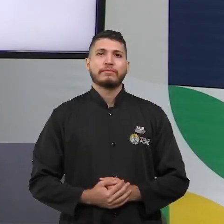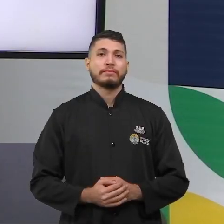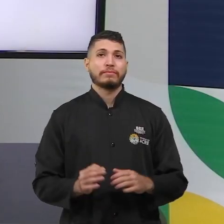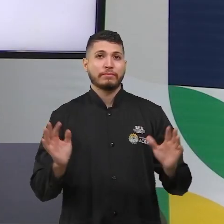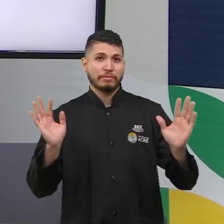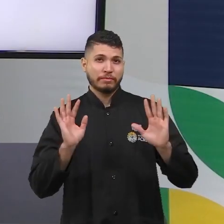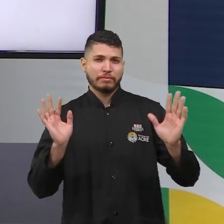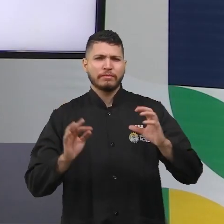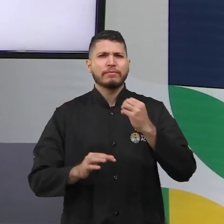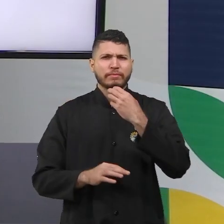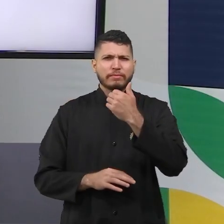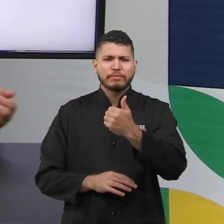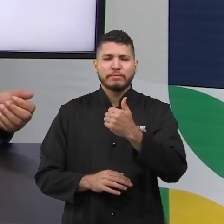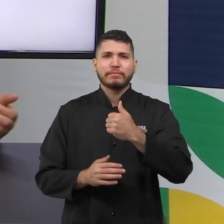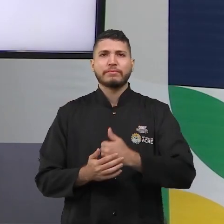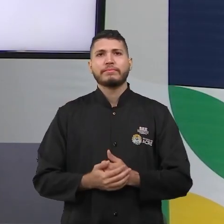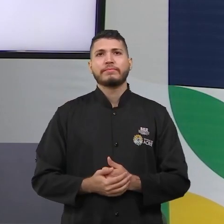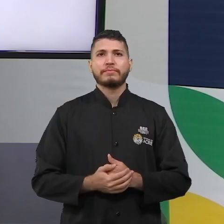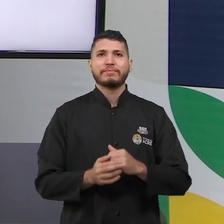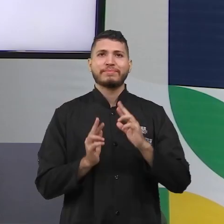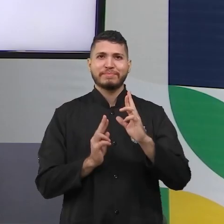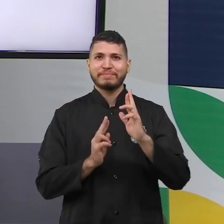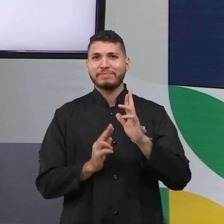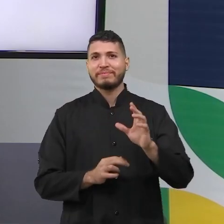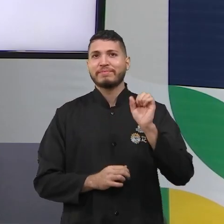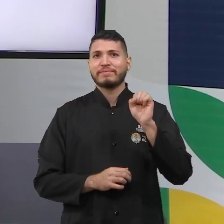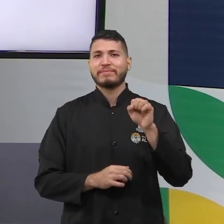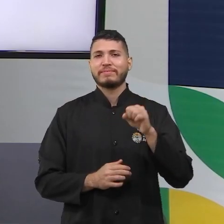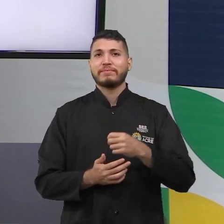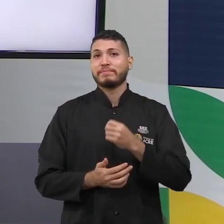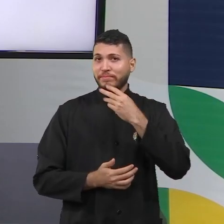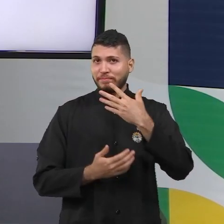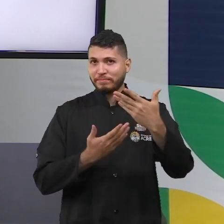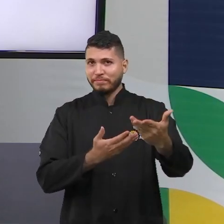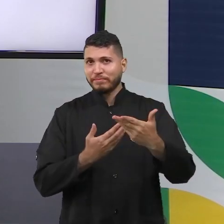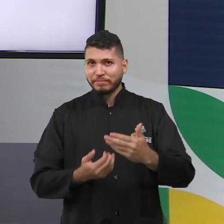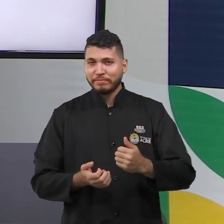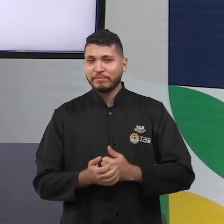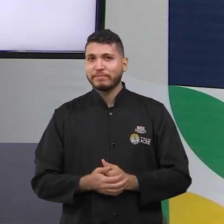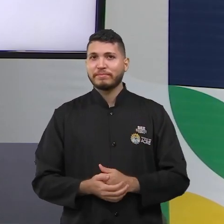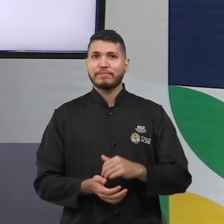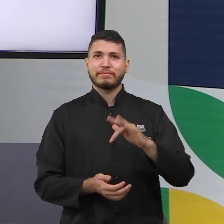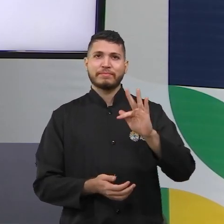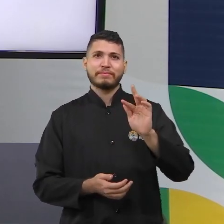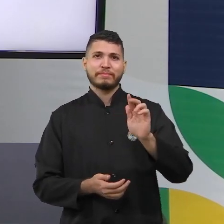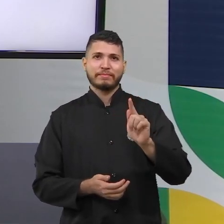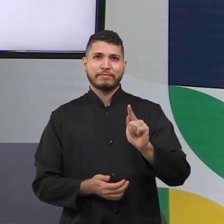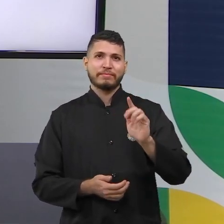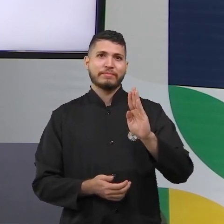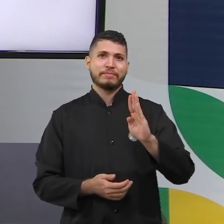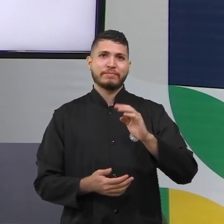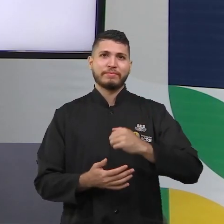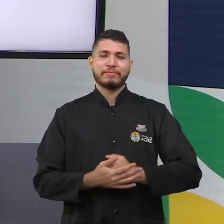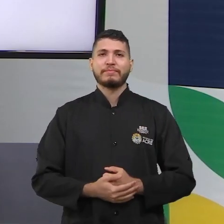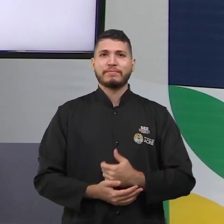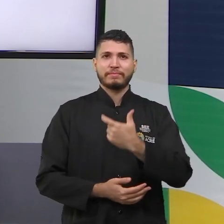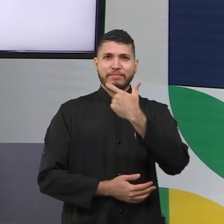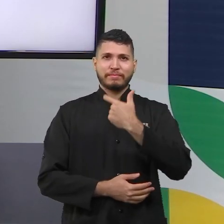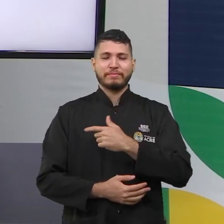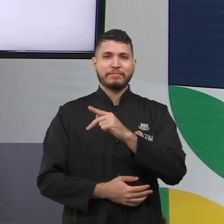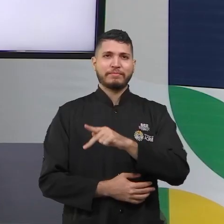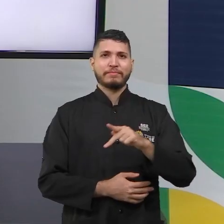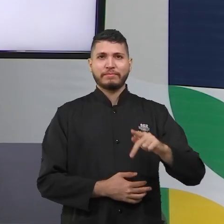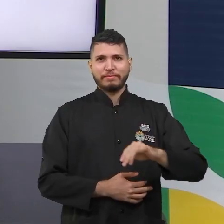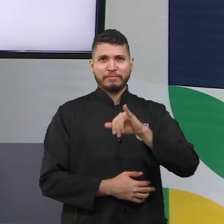Olá, tudo bem, pessoal? Espero que sim. Sejam todos bem-vindos à nossa formação geral básica. Eu sou Jamaica